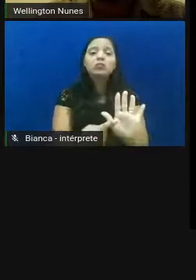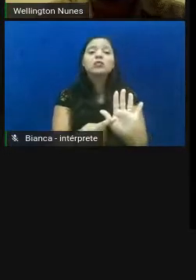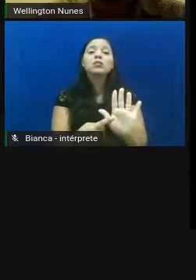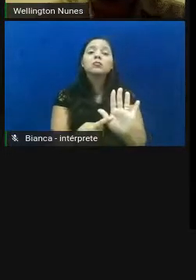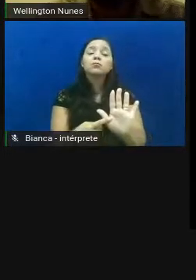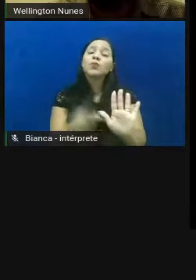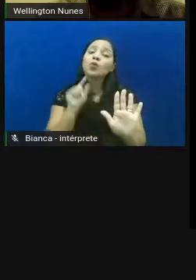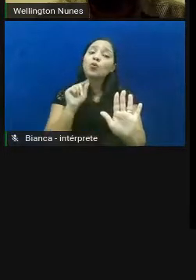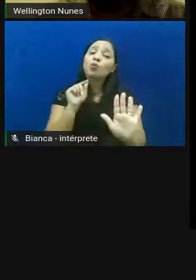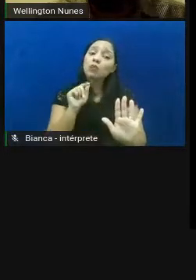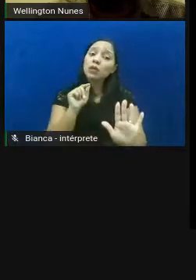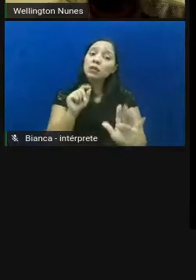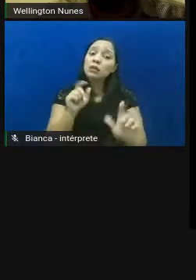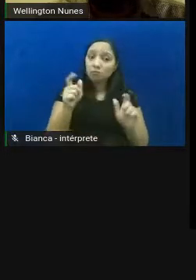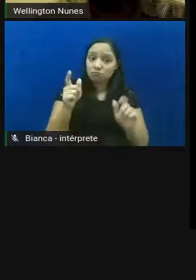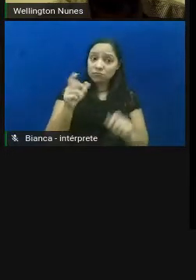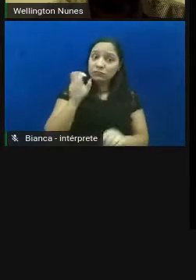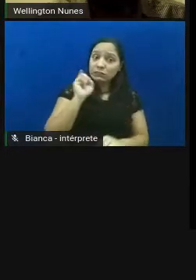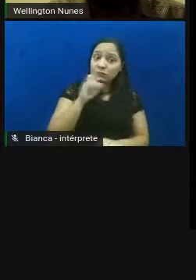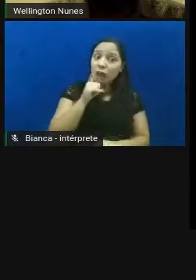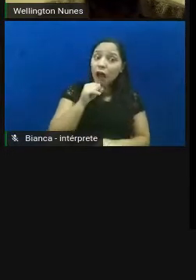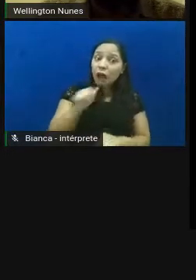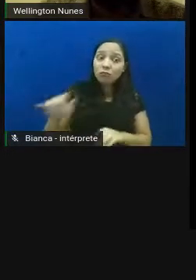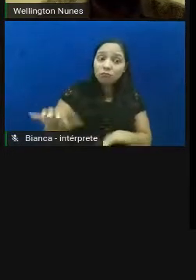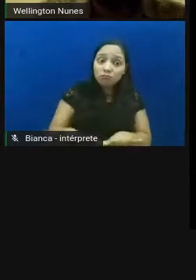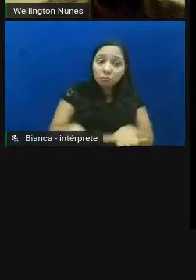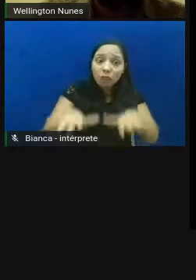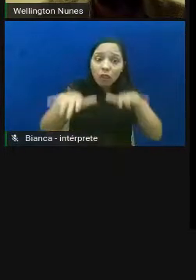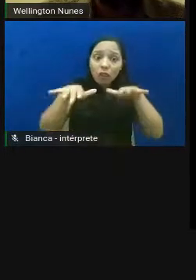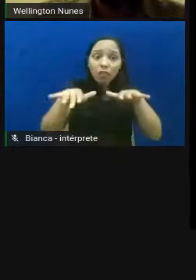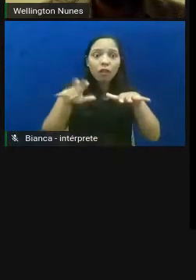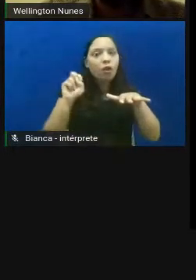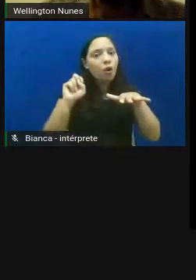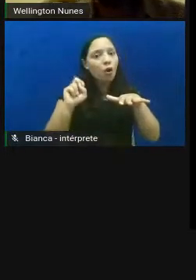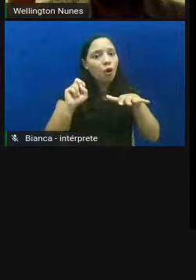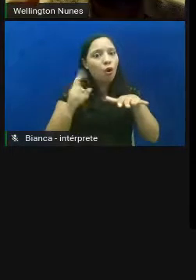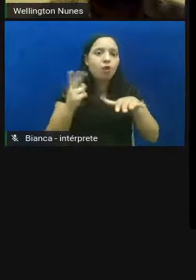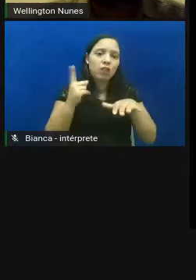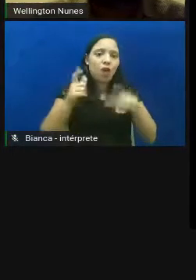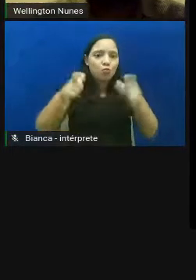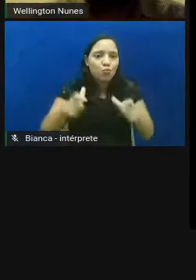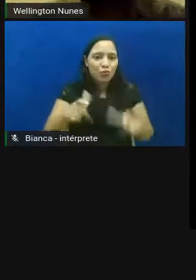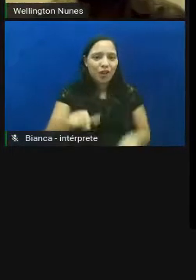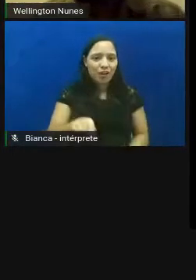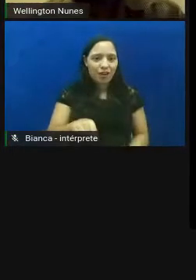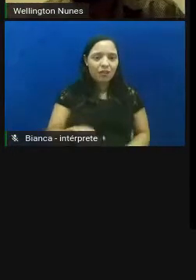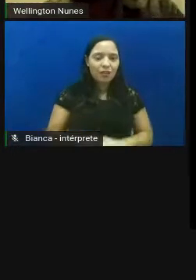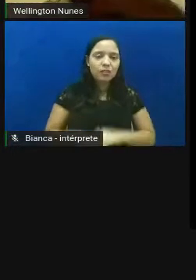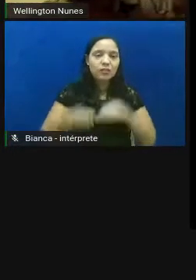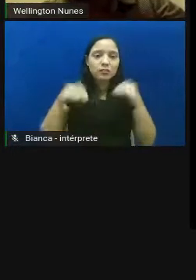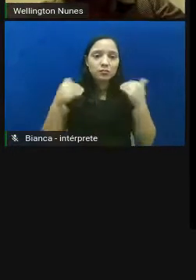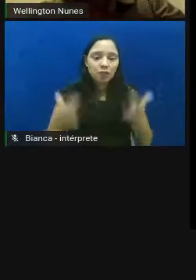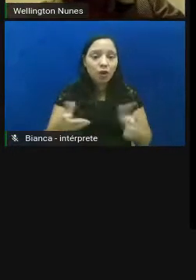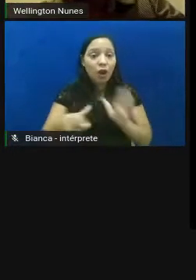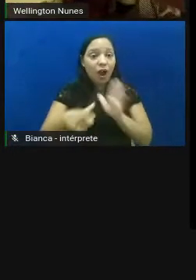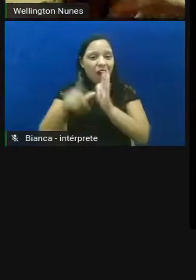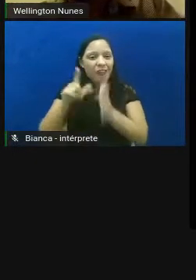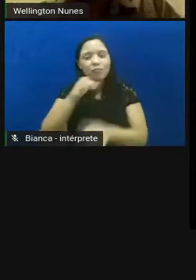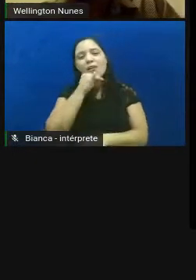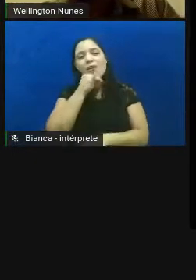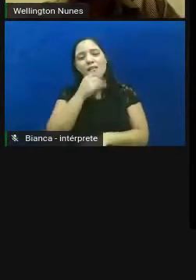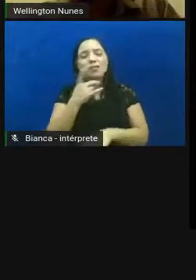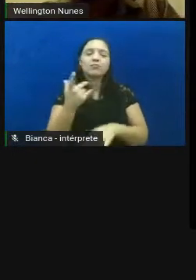de inundação de uma área. Então, antes de uma área ser inundada, por exemplo, na construção